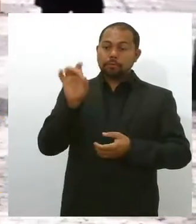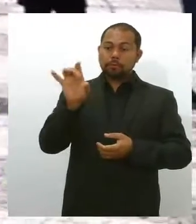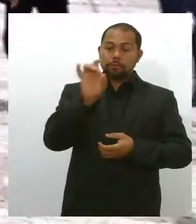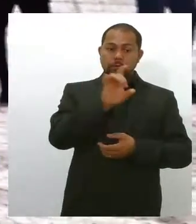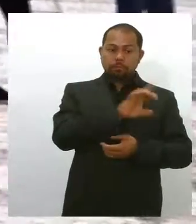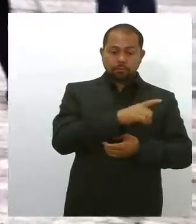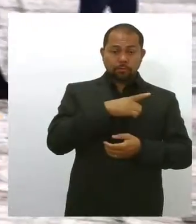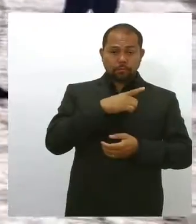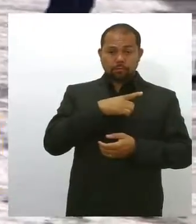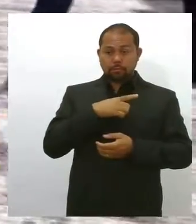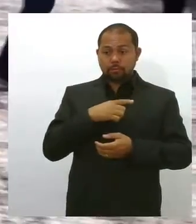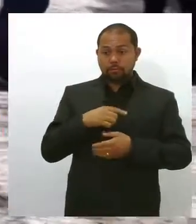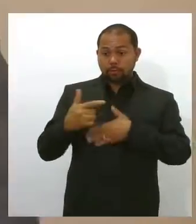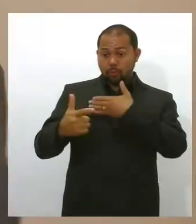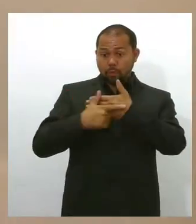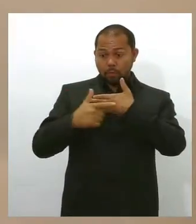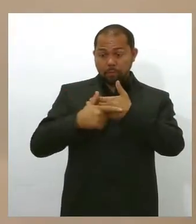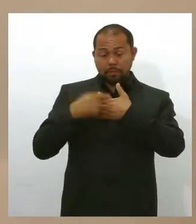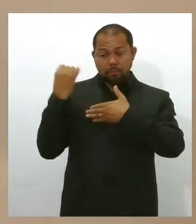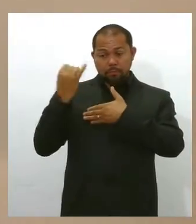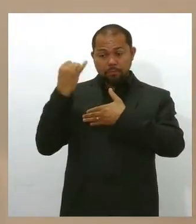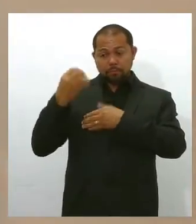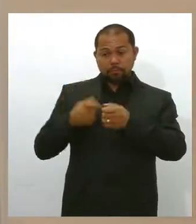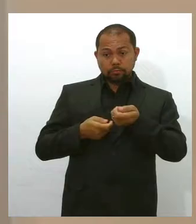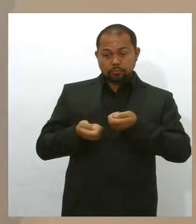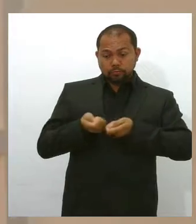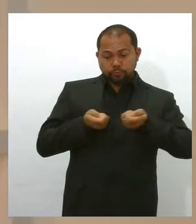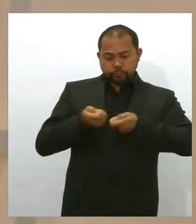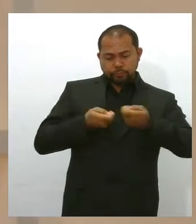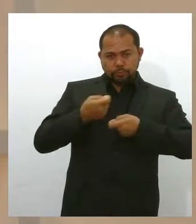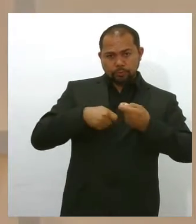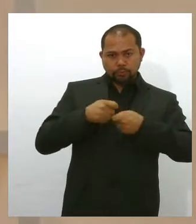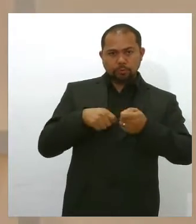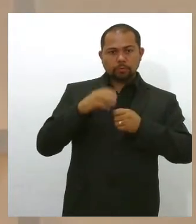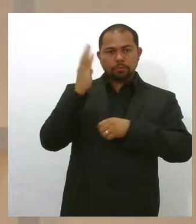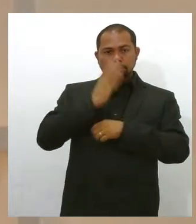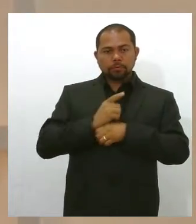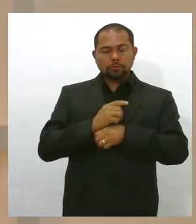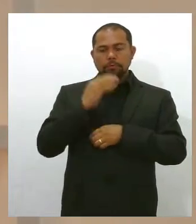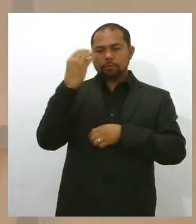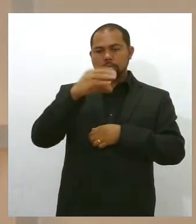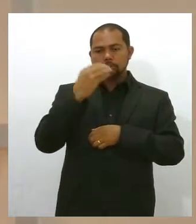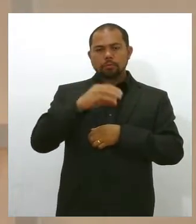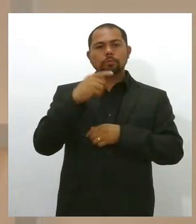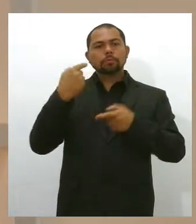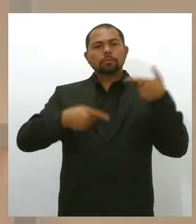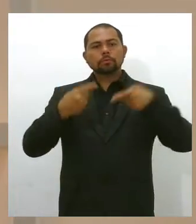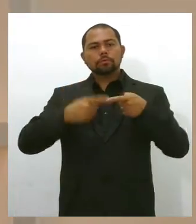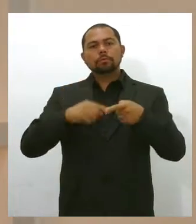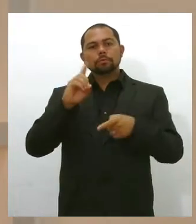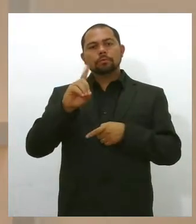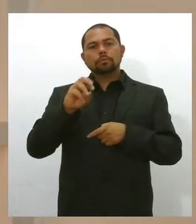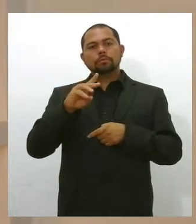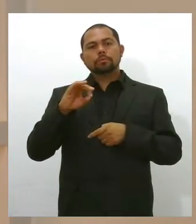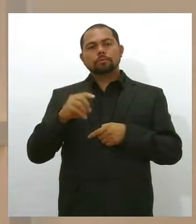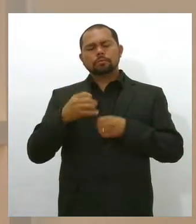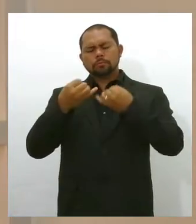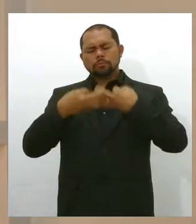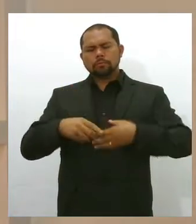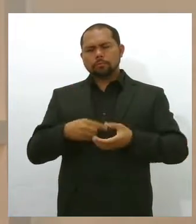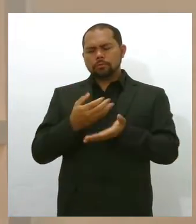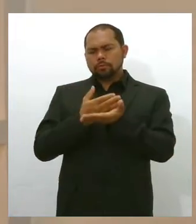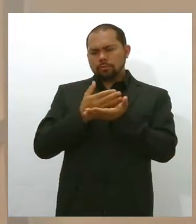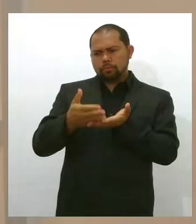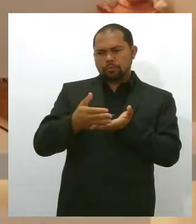na estrutura administrativa do Brasil o cientista político Eduardo Macedo explicou que tudo começa com a construção